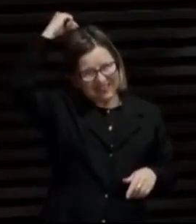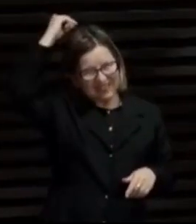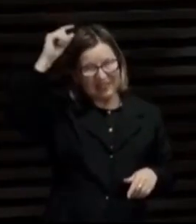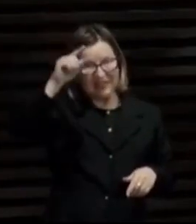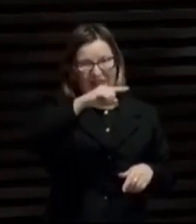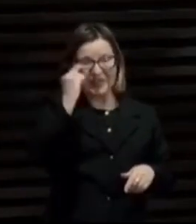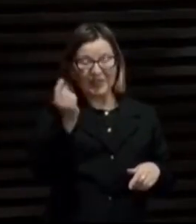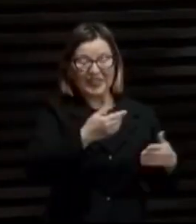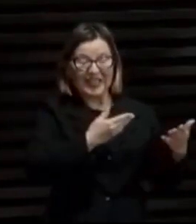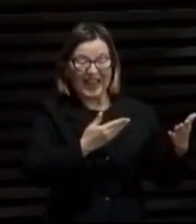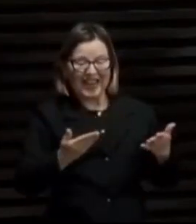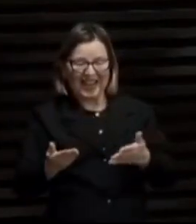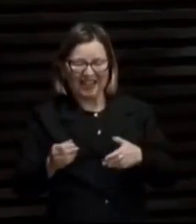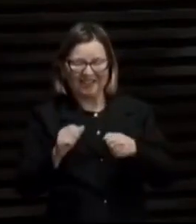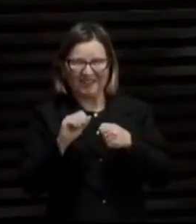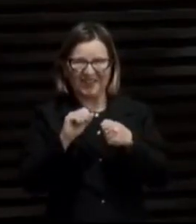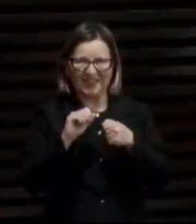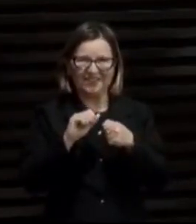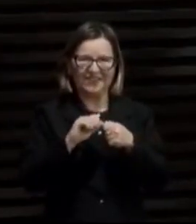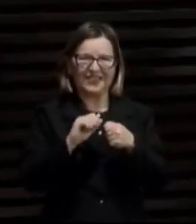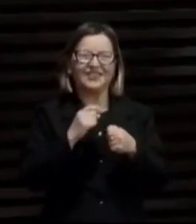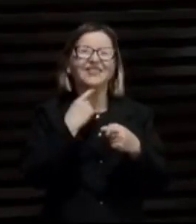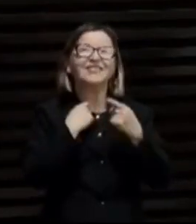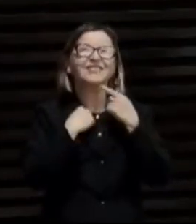que o Senhor quer.